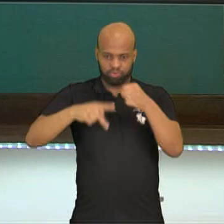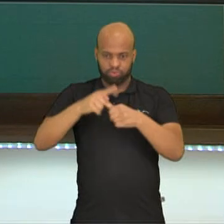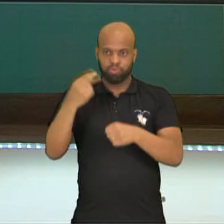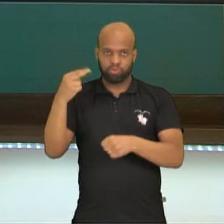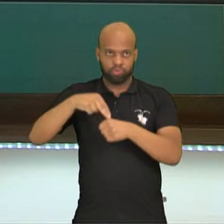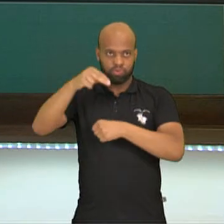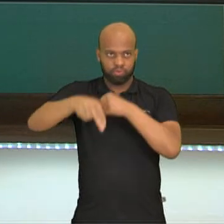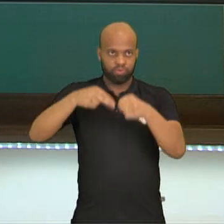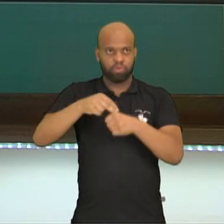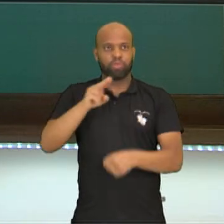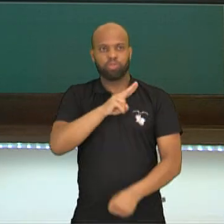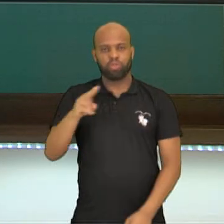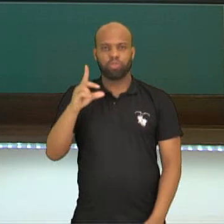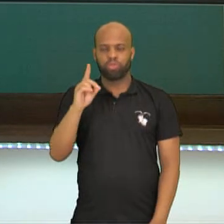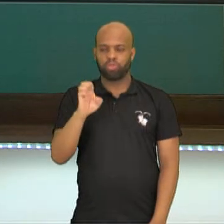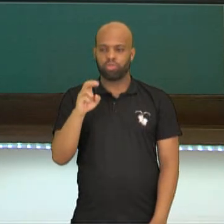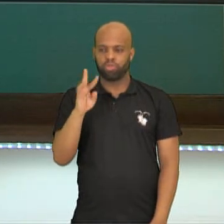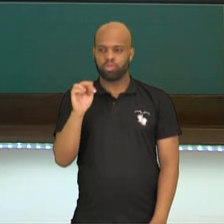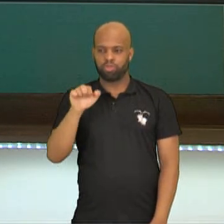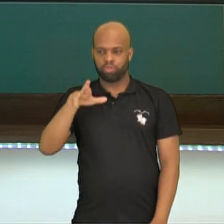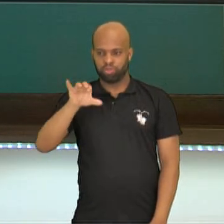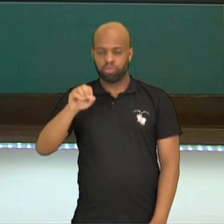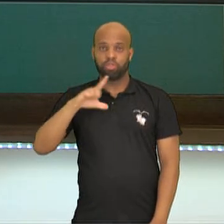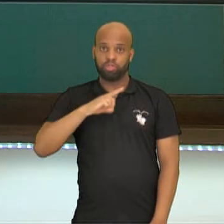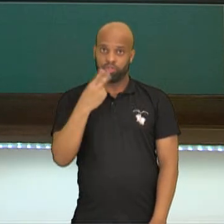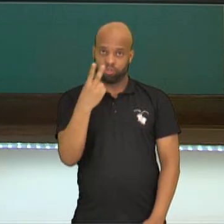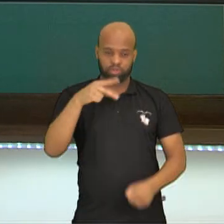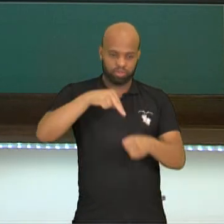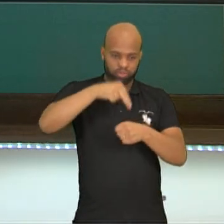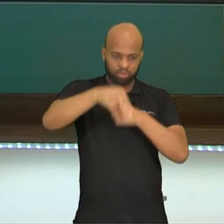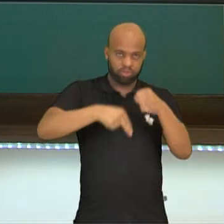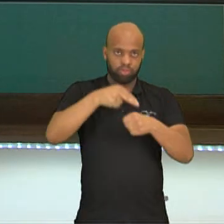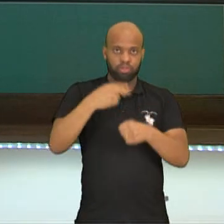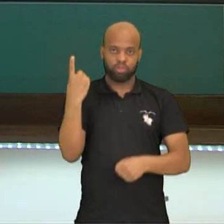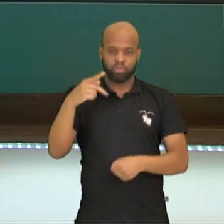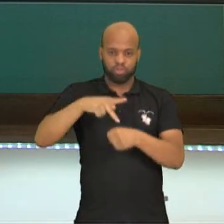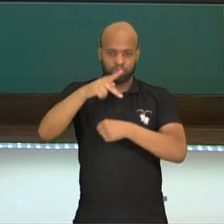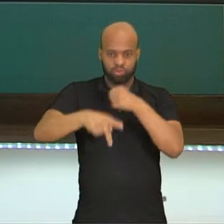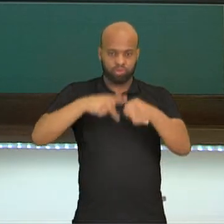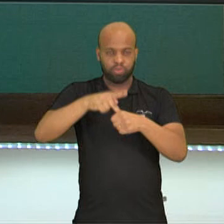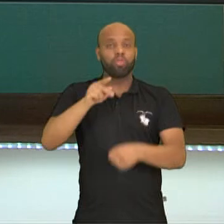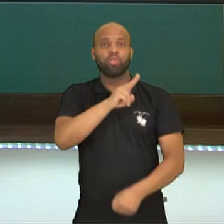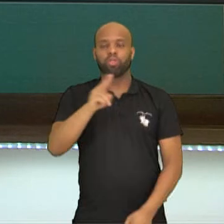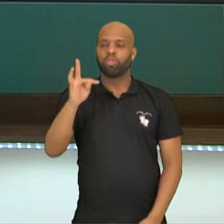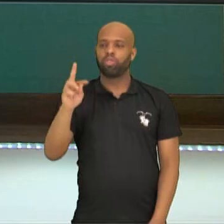de deutérion. E quando ele tem dois nêutrons e um próton, ele é chamado de trítion.